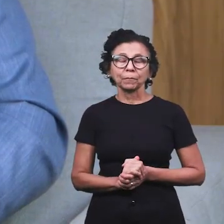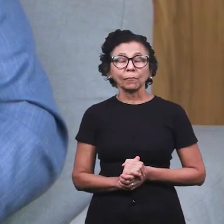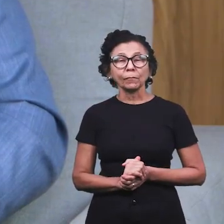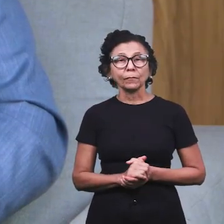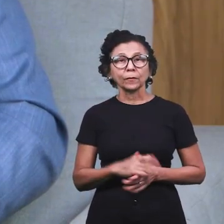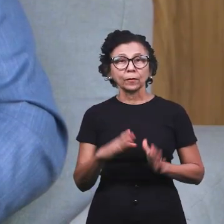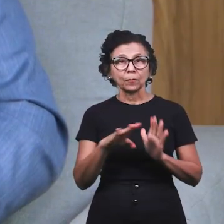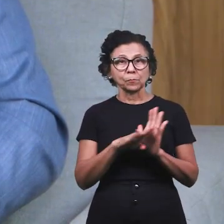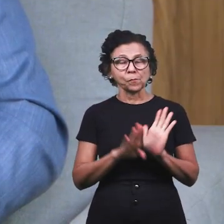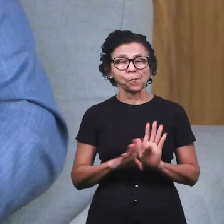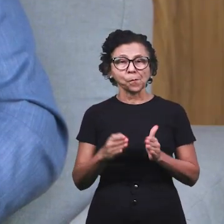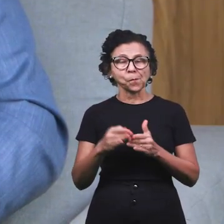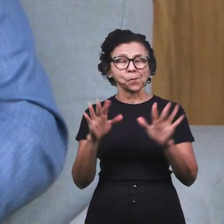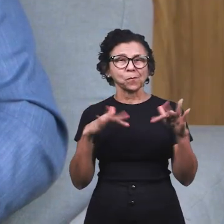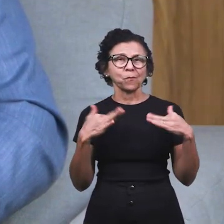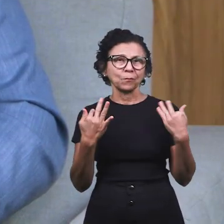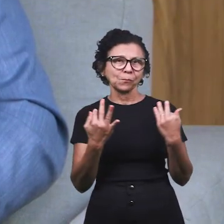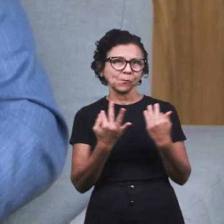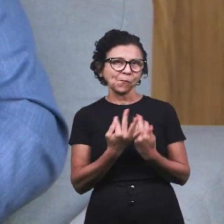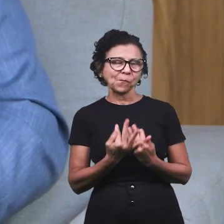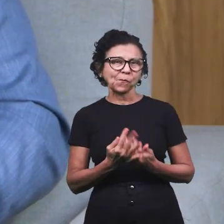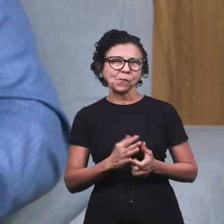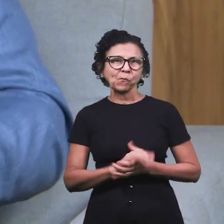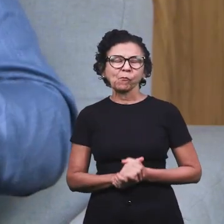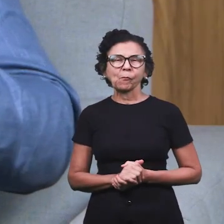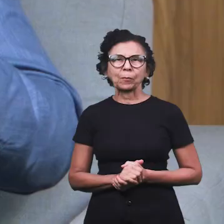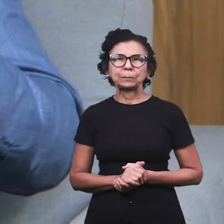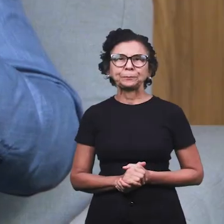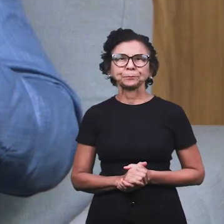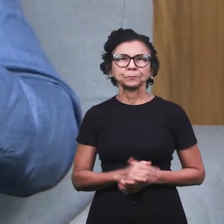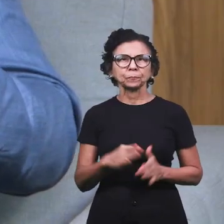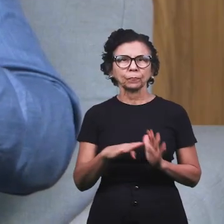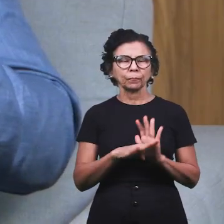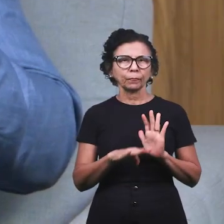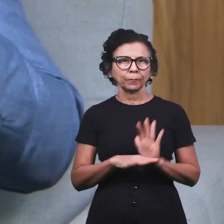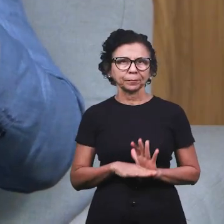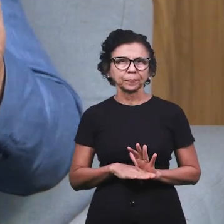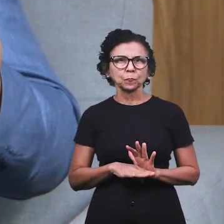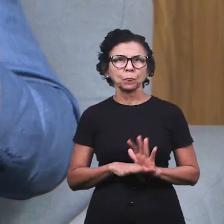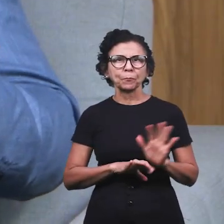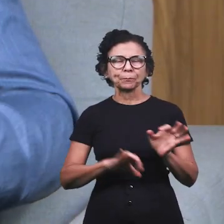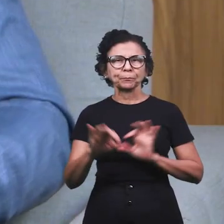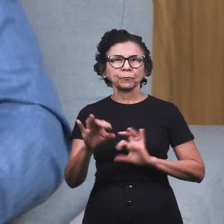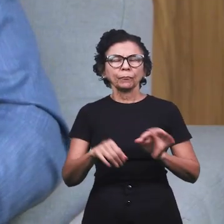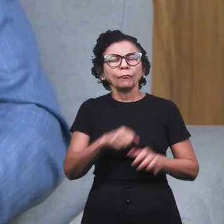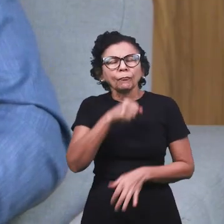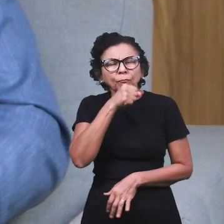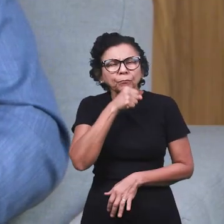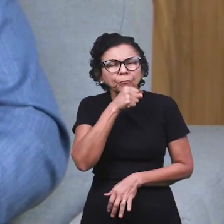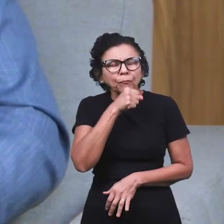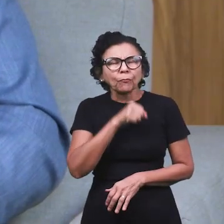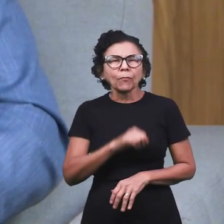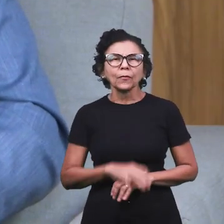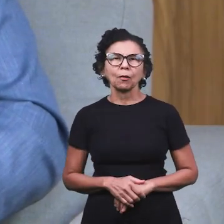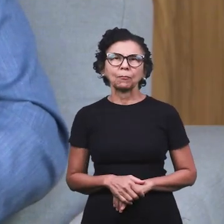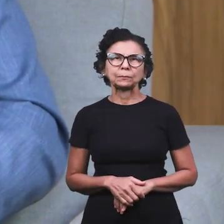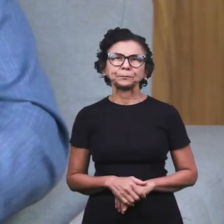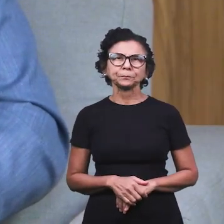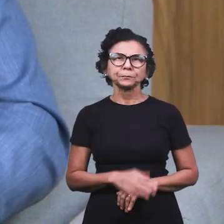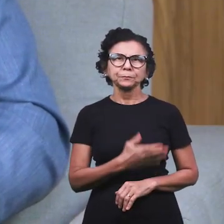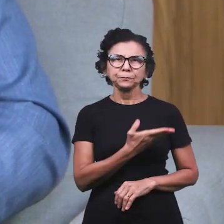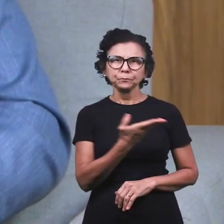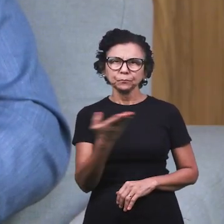falamos sobre o idoso e para o idoso. Nós estamos aqui conversando com os nossos irmãos que nos assistem